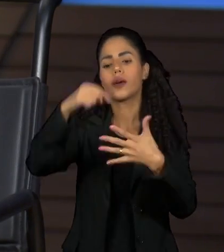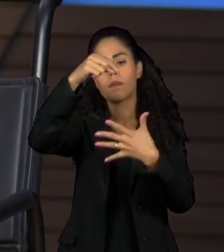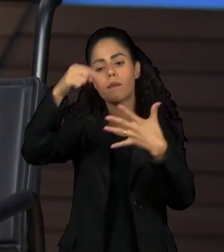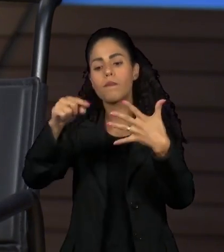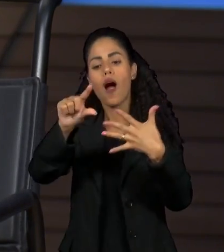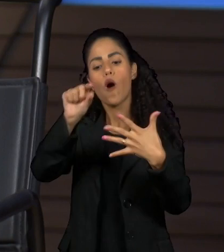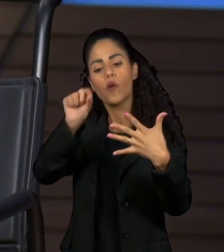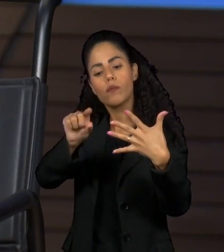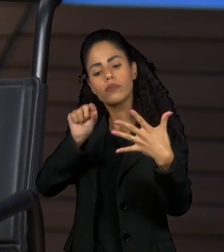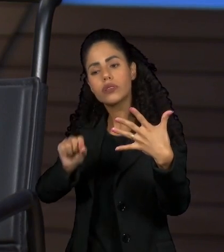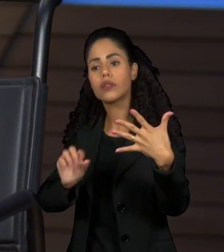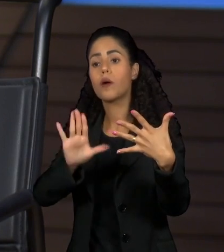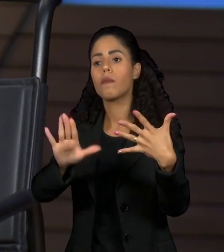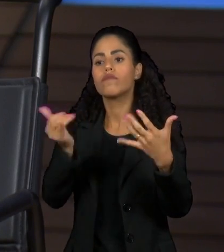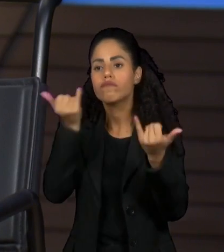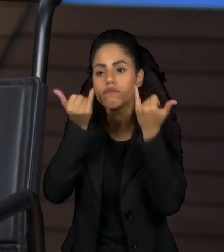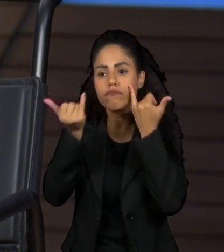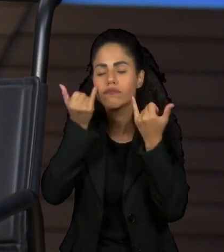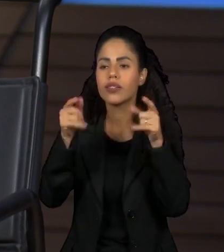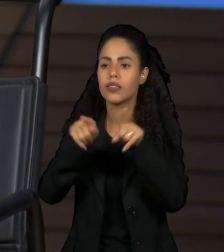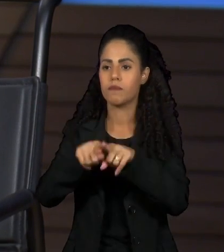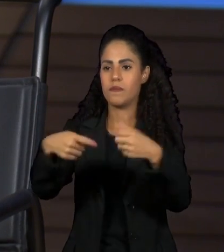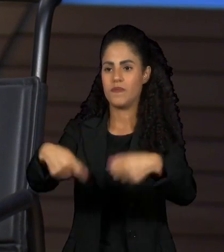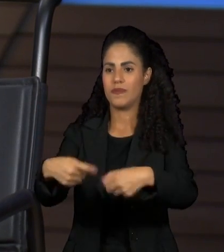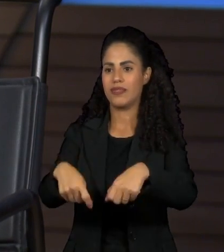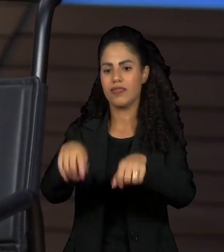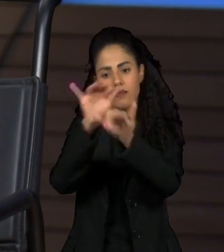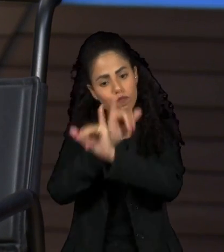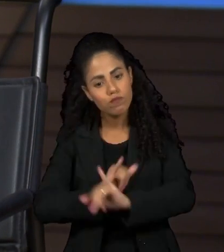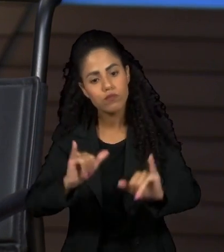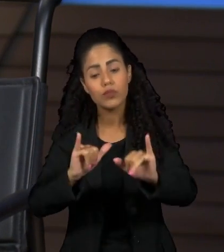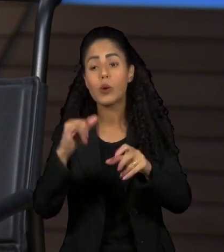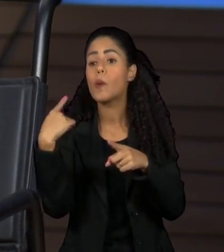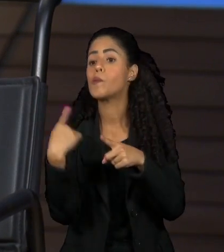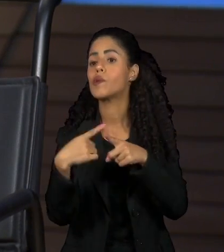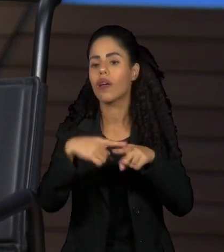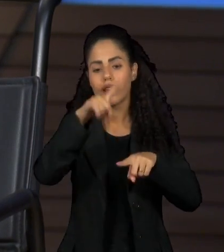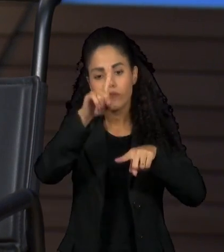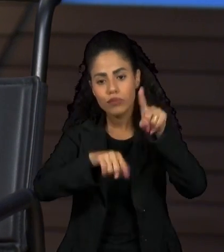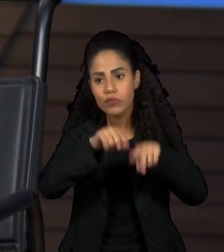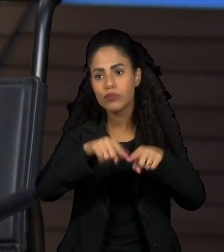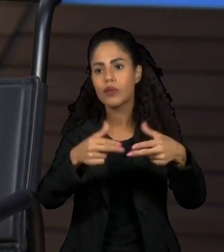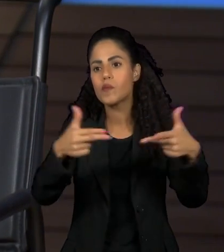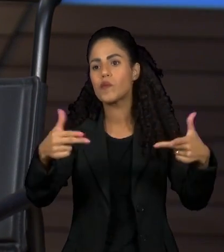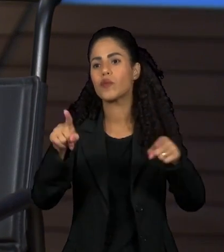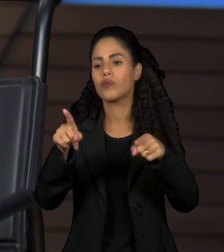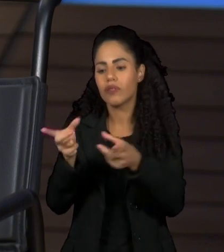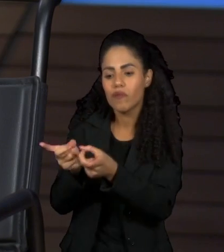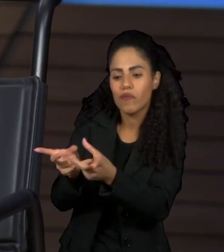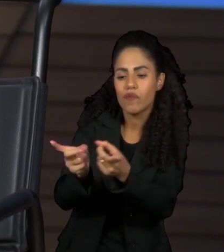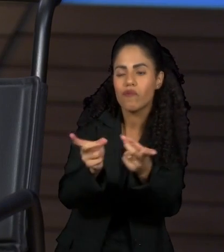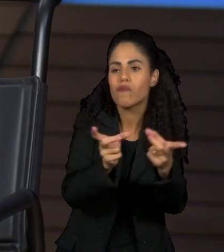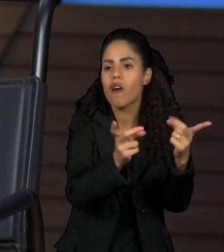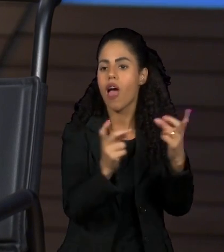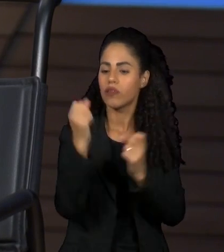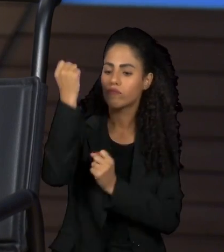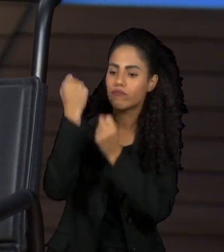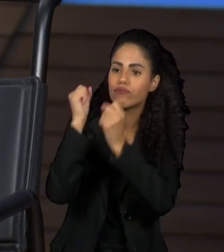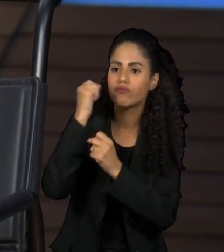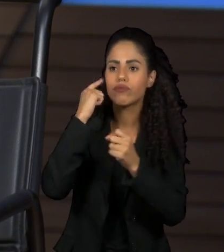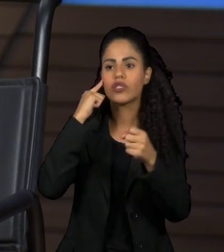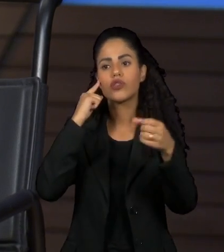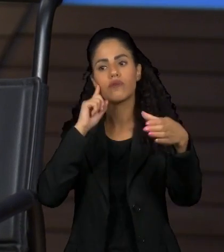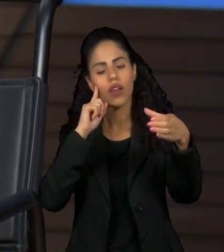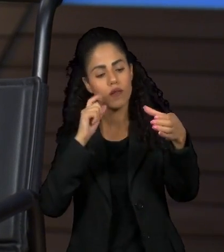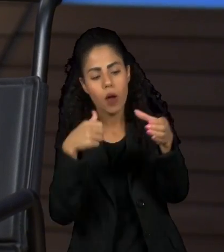fala, o consumidor precisa de informação também, porque muitos dos produtos que são colocados, às vezes, quando a gente vê mesmo nos rótulos,